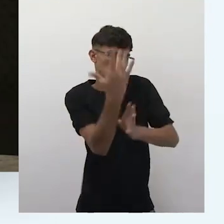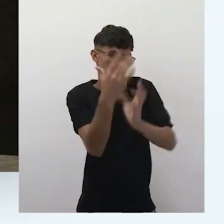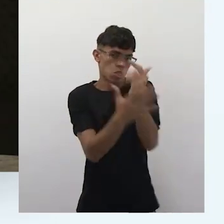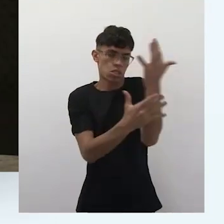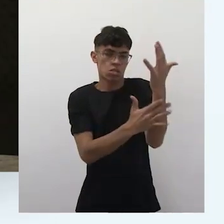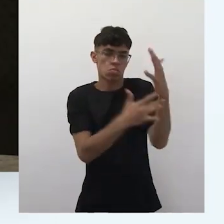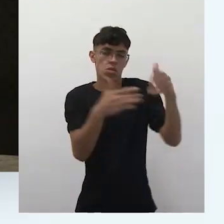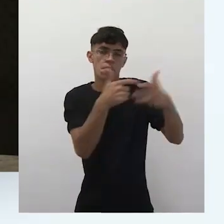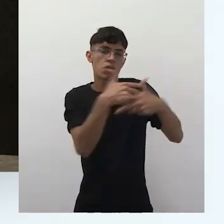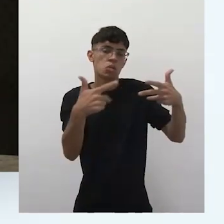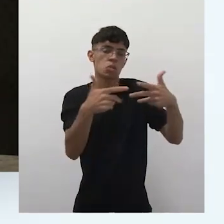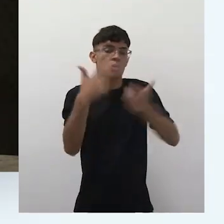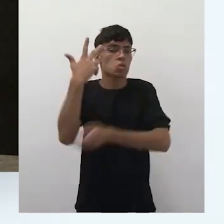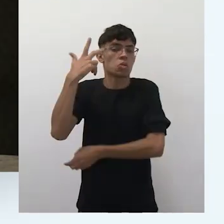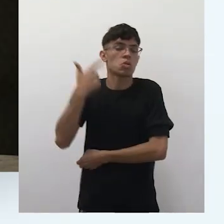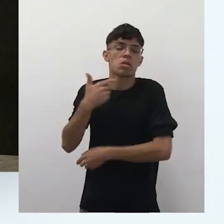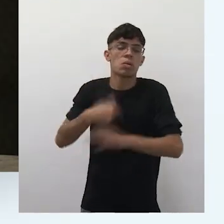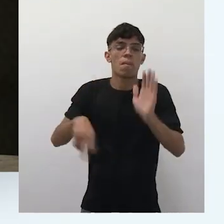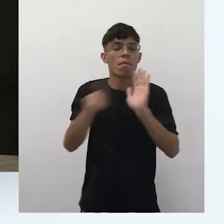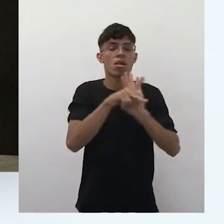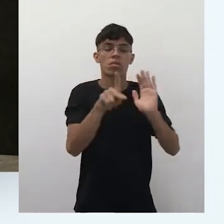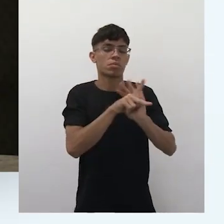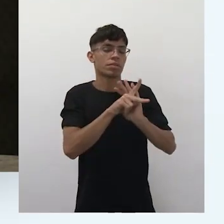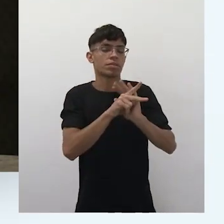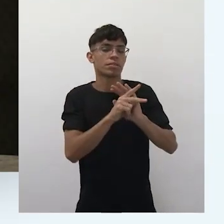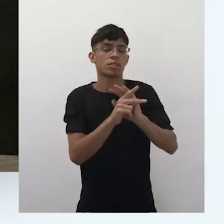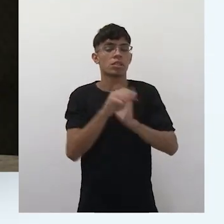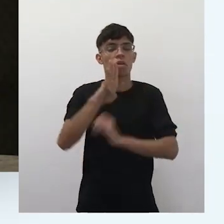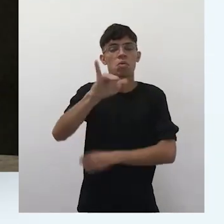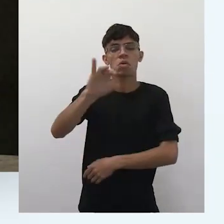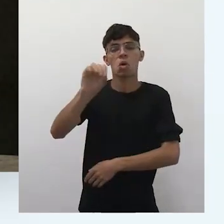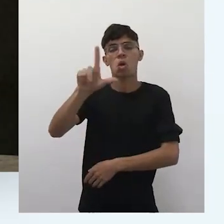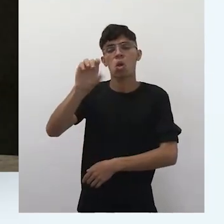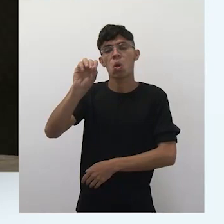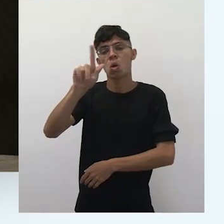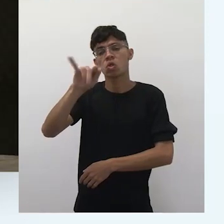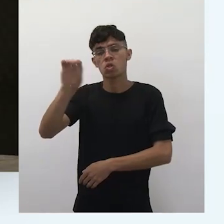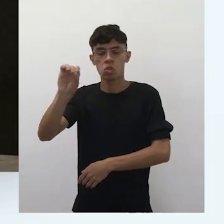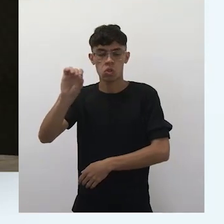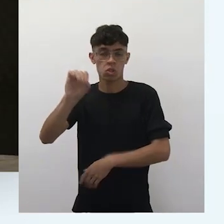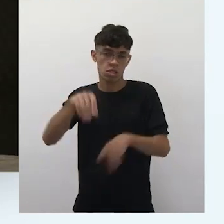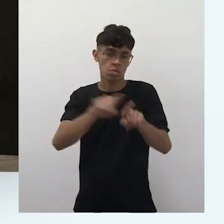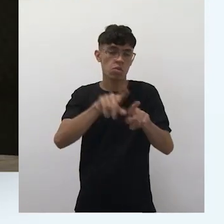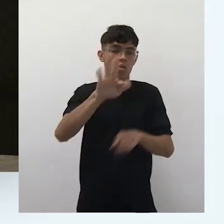os aspectos naturais do ambiente, que são os biológicos e físicos desse